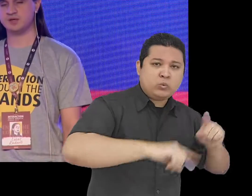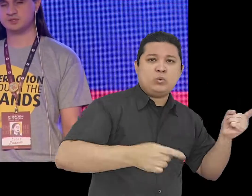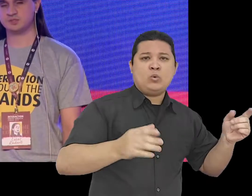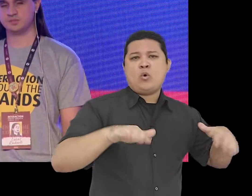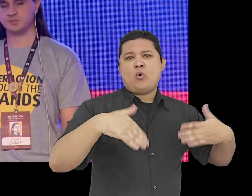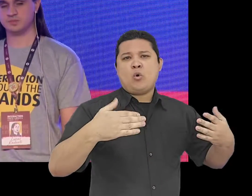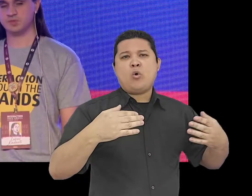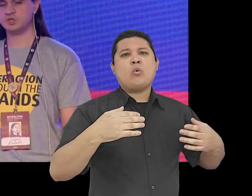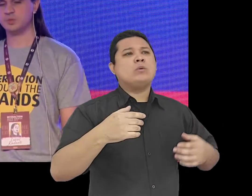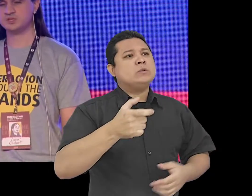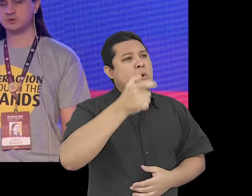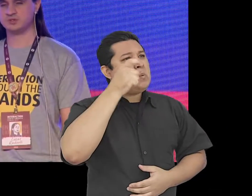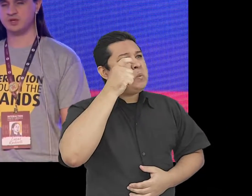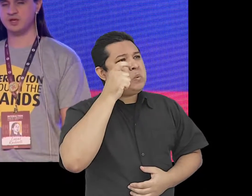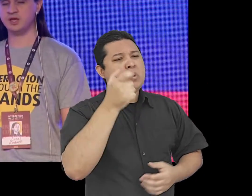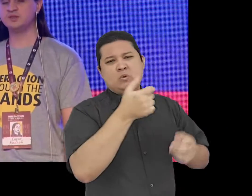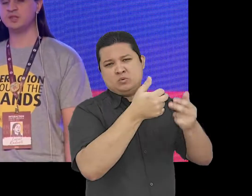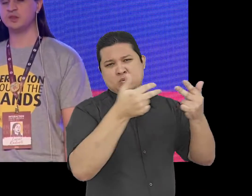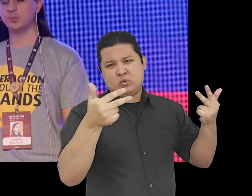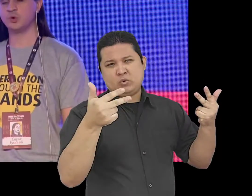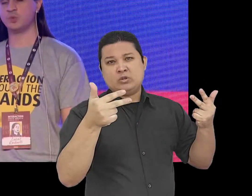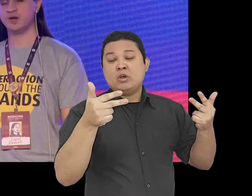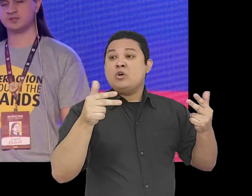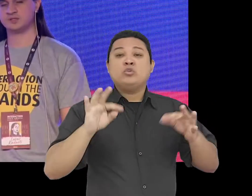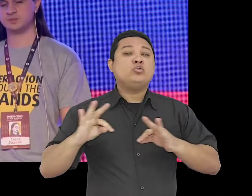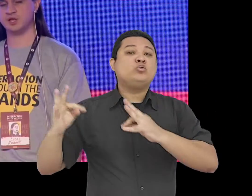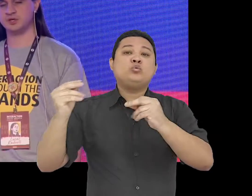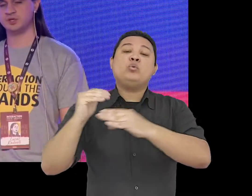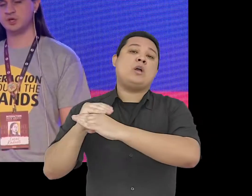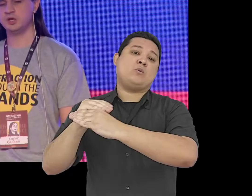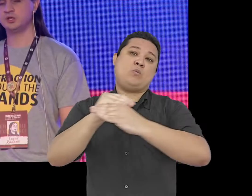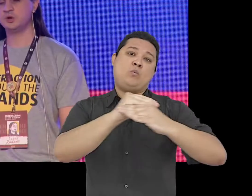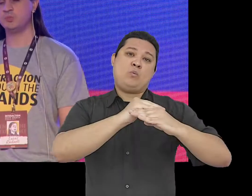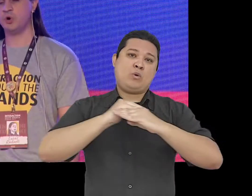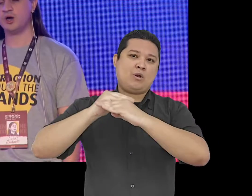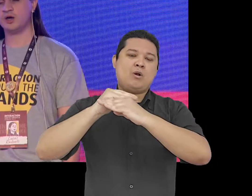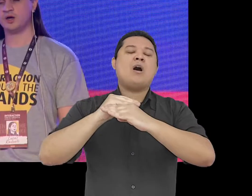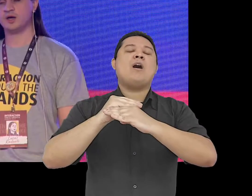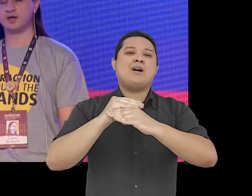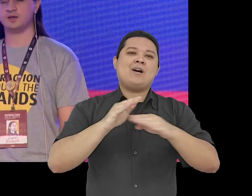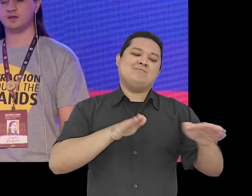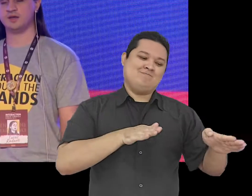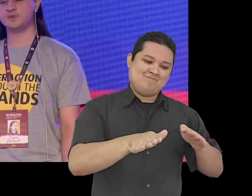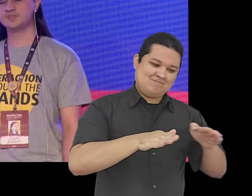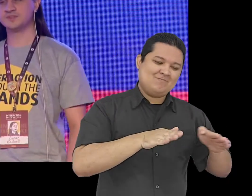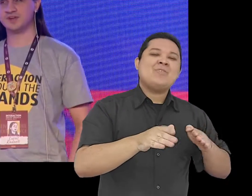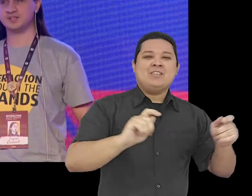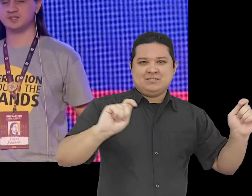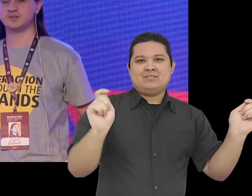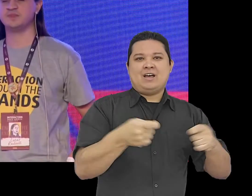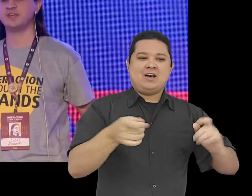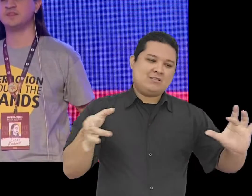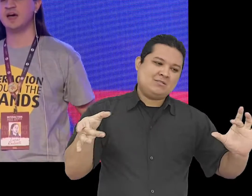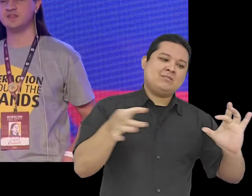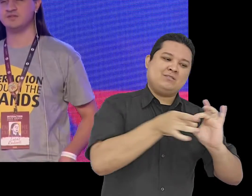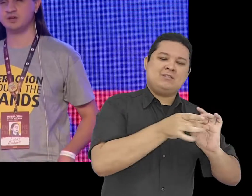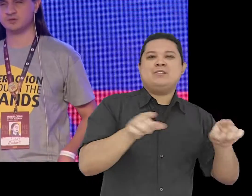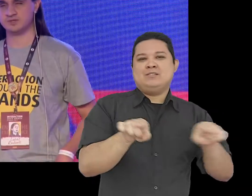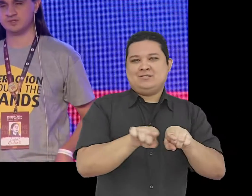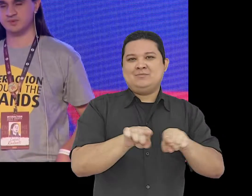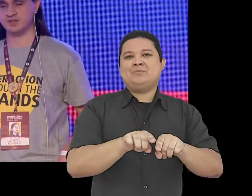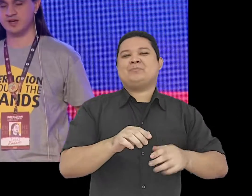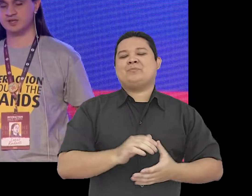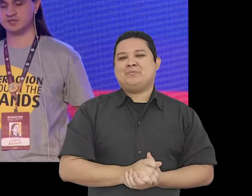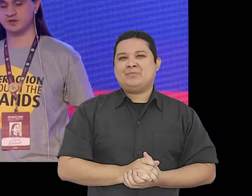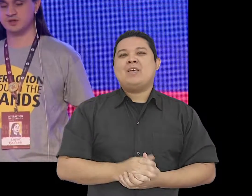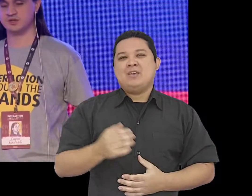maneiras iguais. A gente começa a entender um pouco mais a acessibilidade. Então, embora a minha história de antes não tenha nada a ver